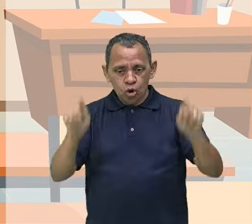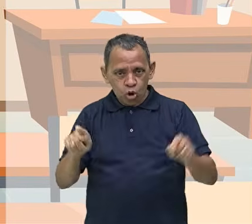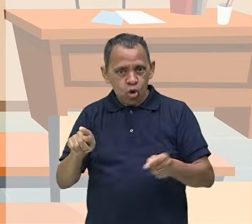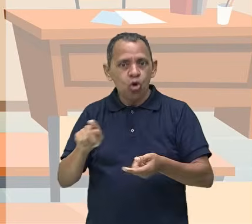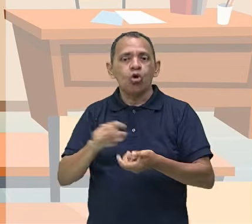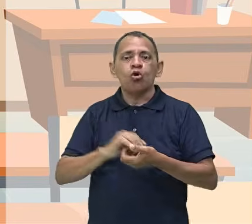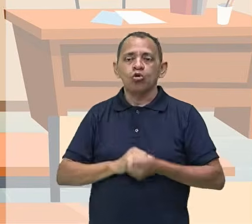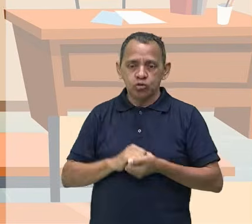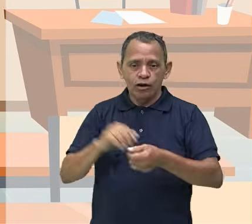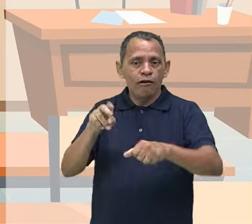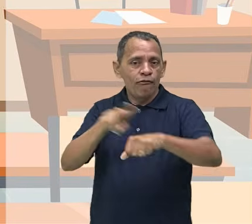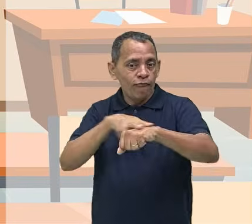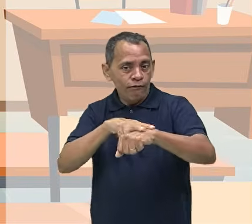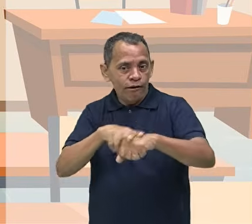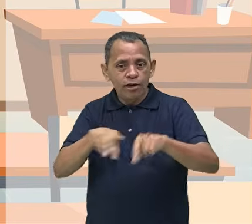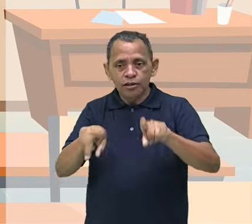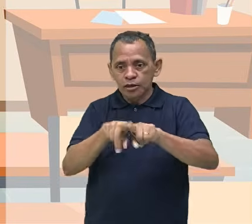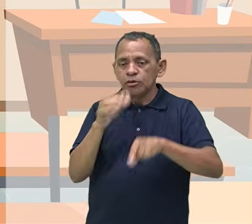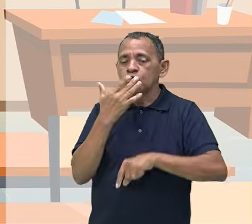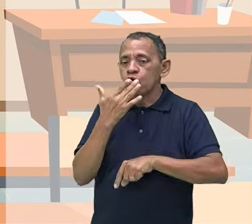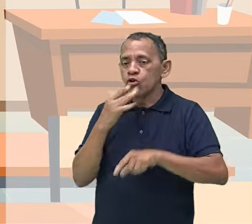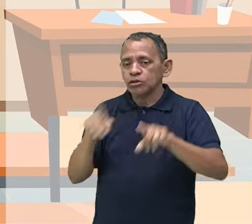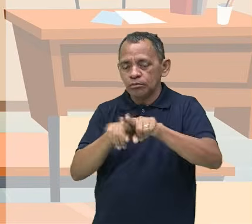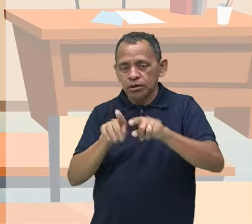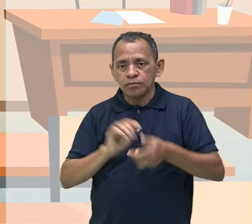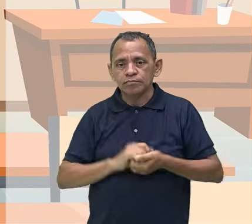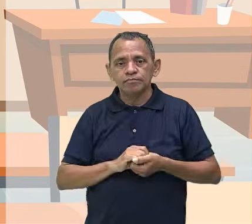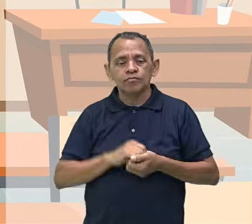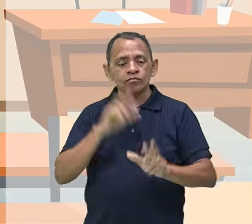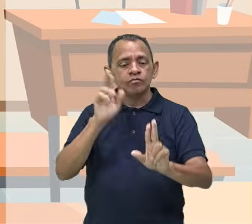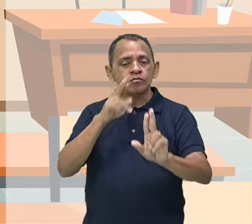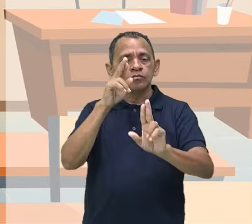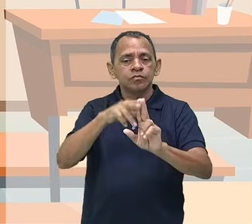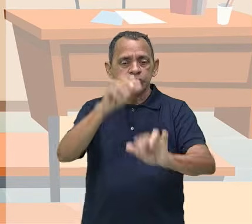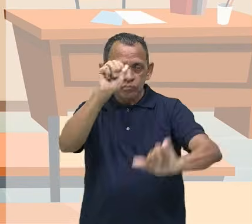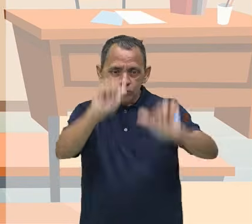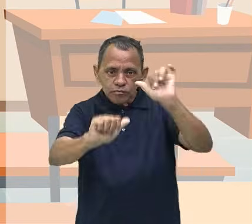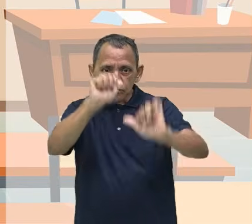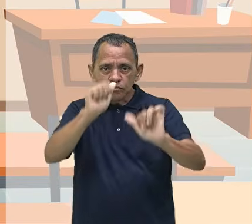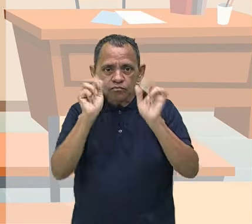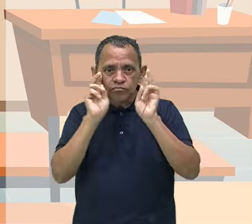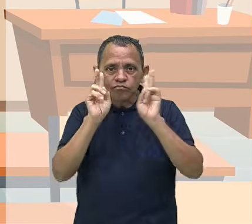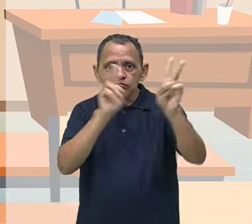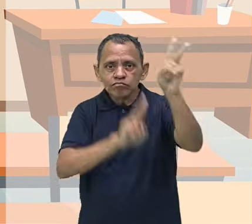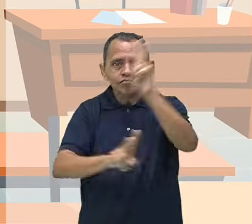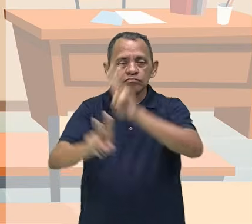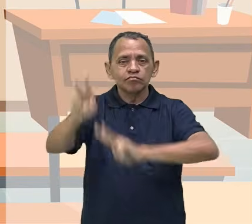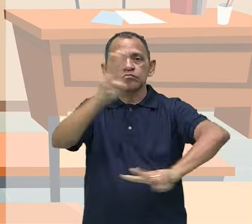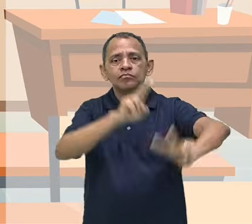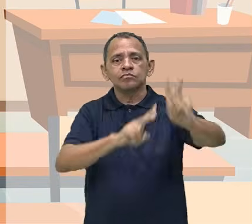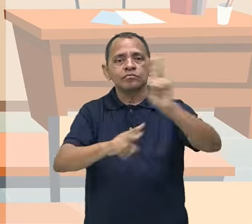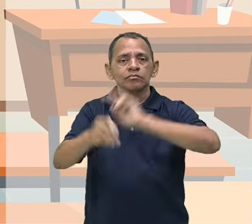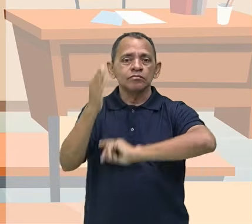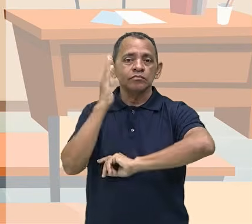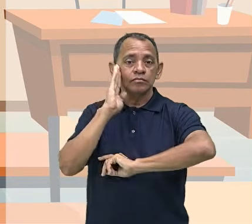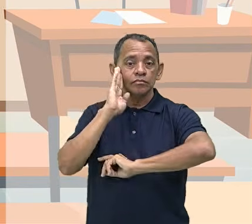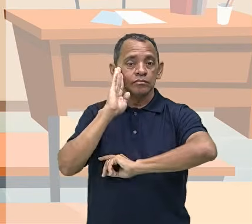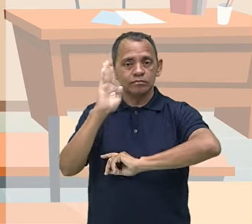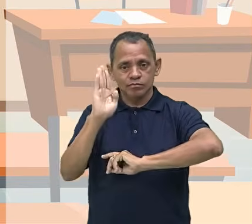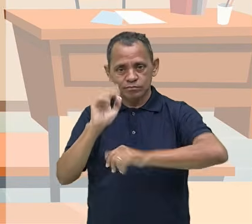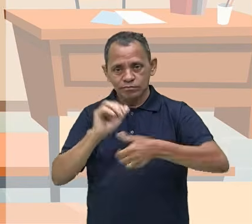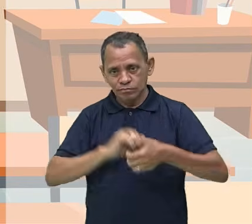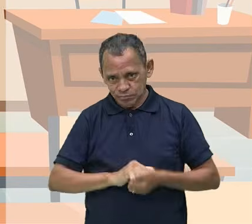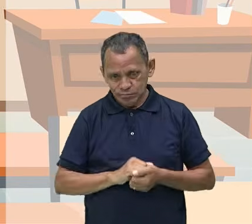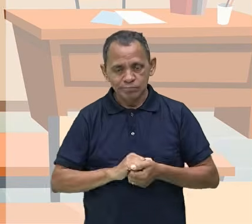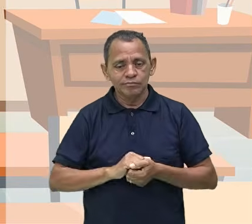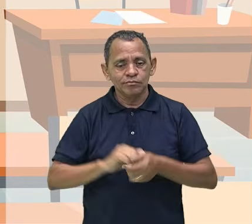cadeiras, né? Então, o ponto de referência dele, ele analisando, né? Olhando para frente, o principal ponto de referência dele aí vão ser as mesas